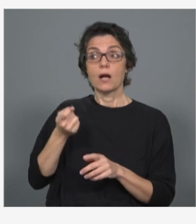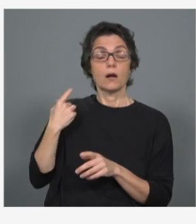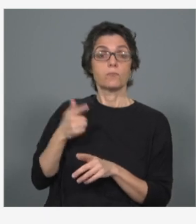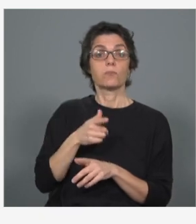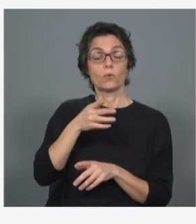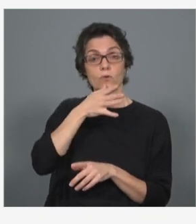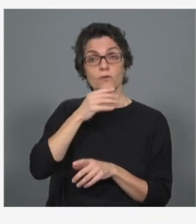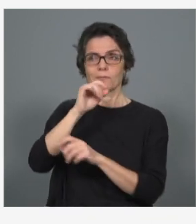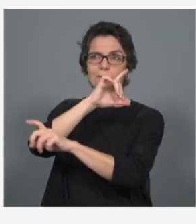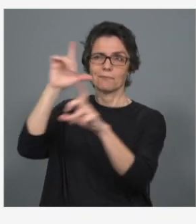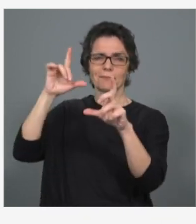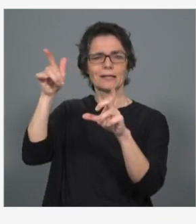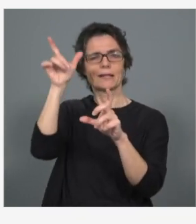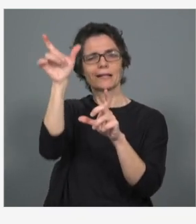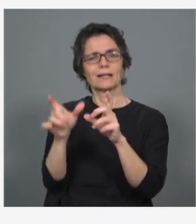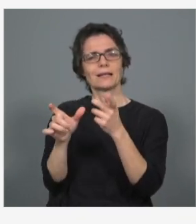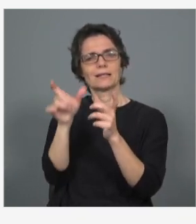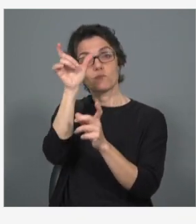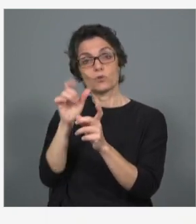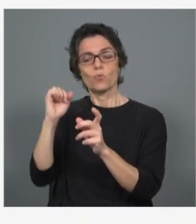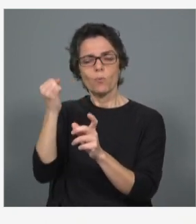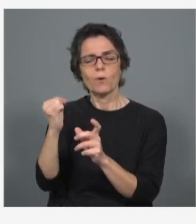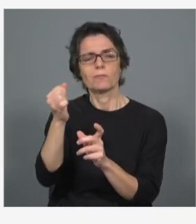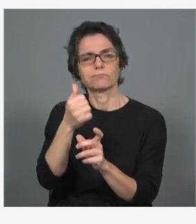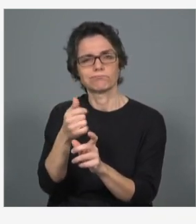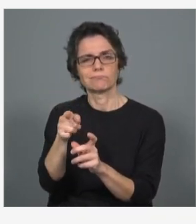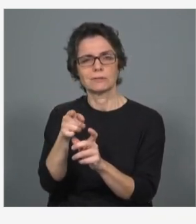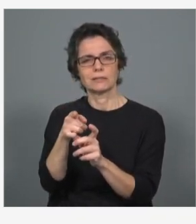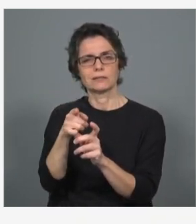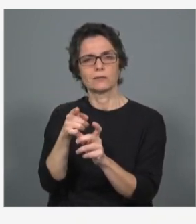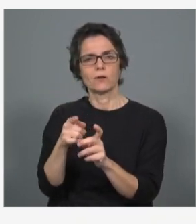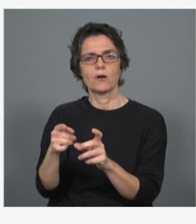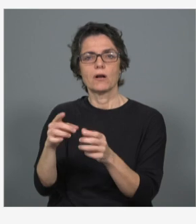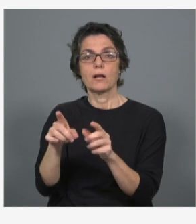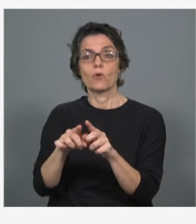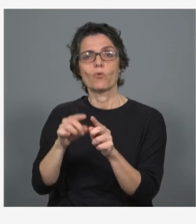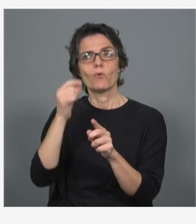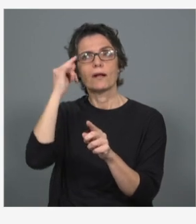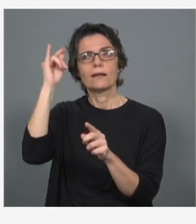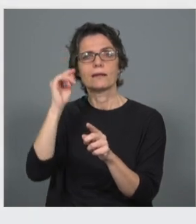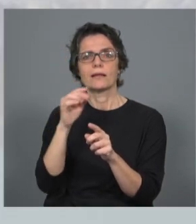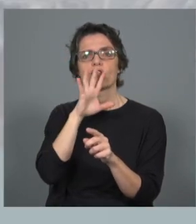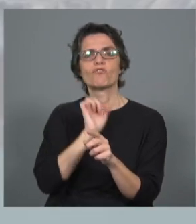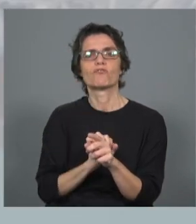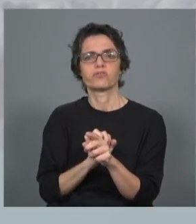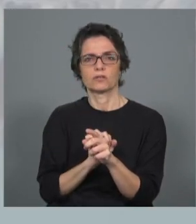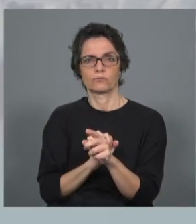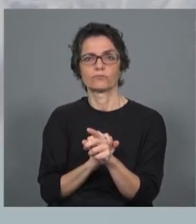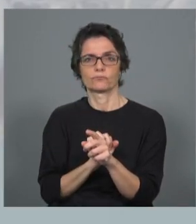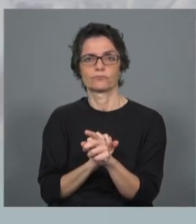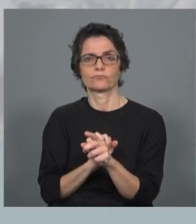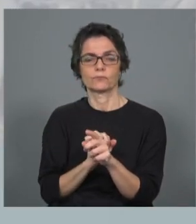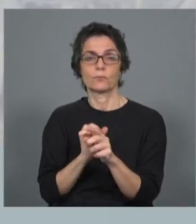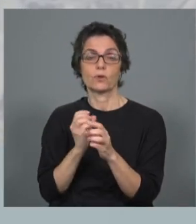bom pastor se concretiza e se aperfeiçoa na ideia de filho. Quando nós percebemos que esta